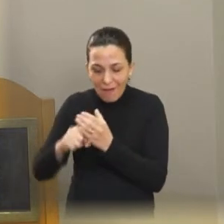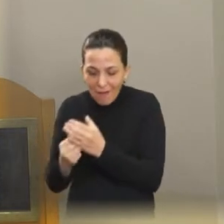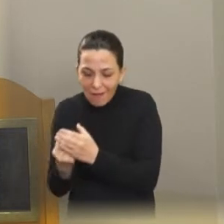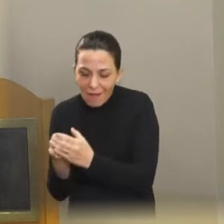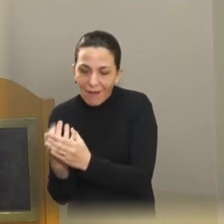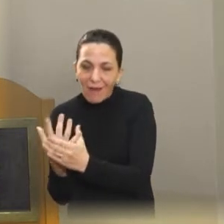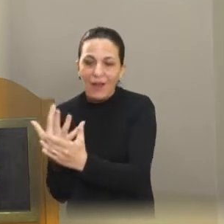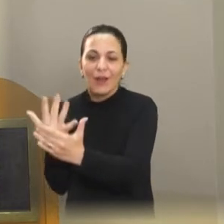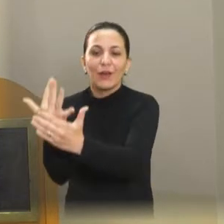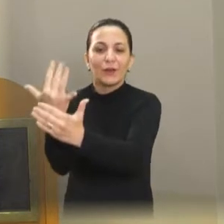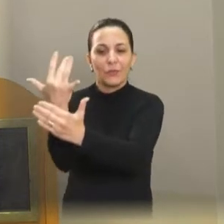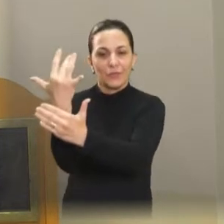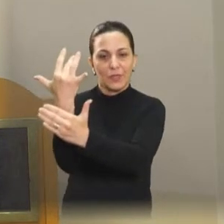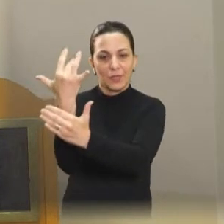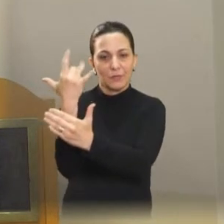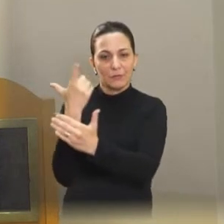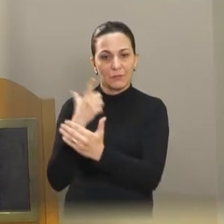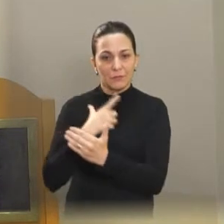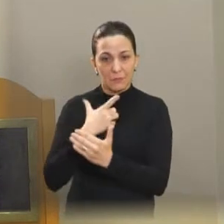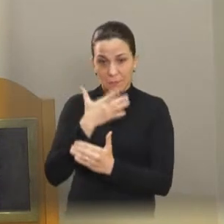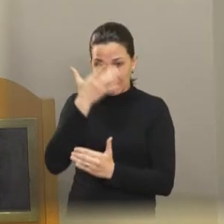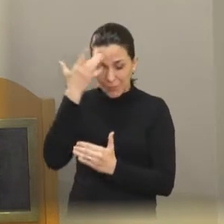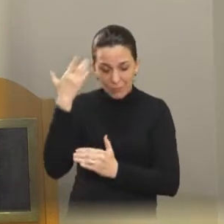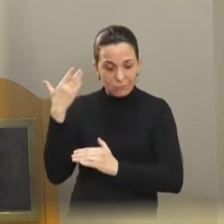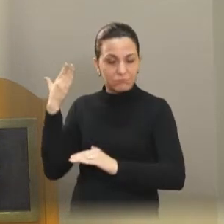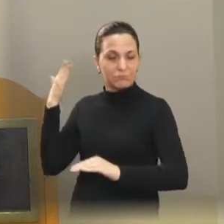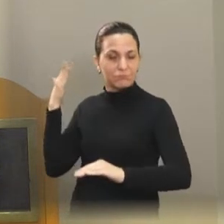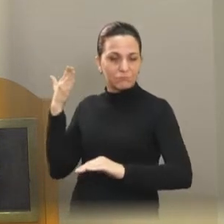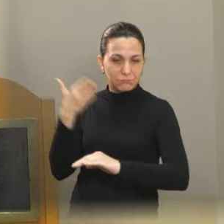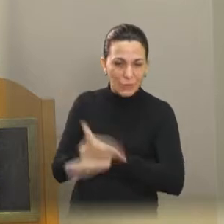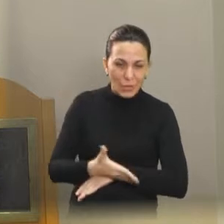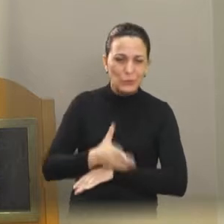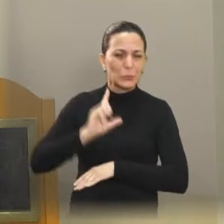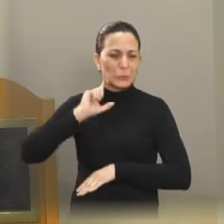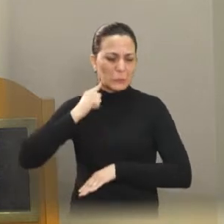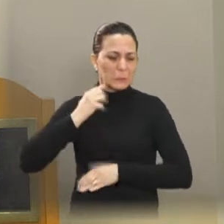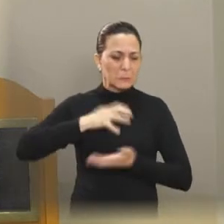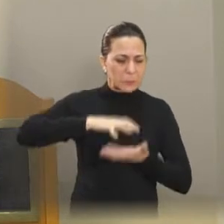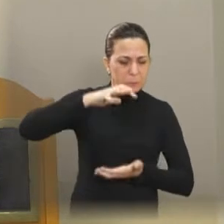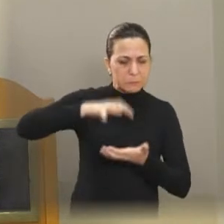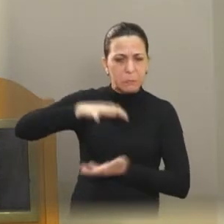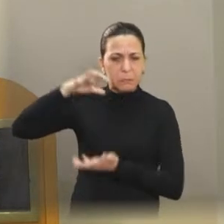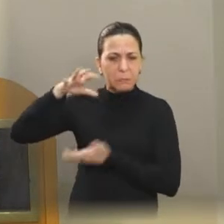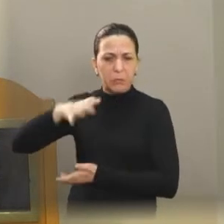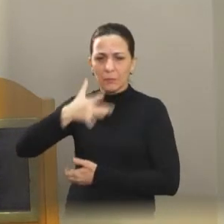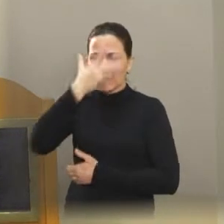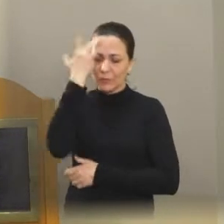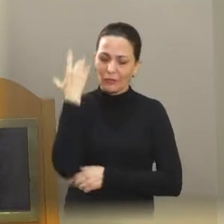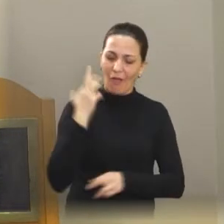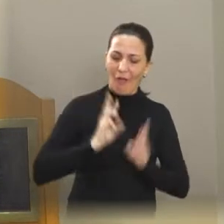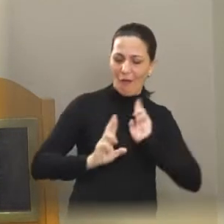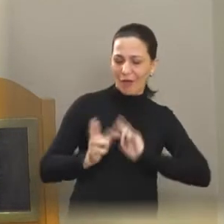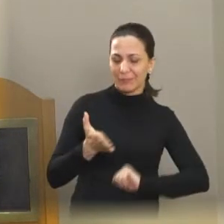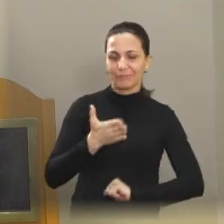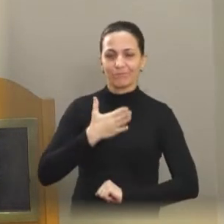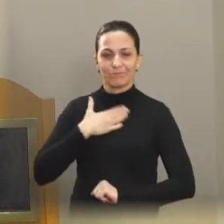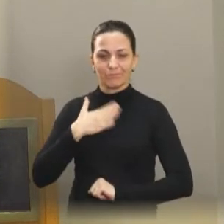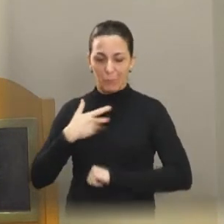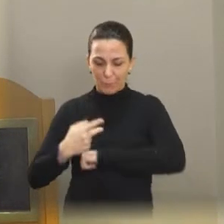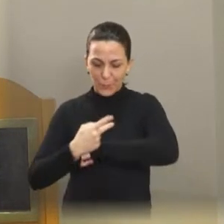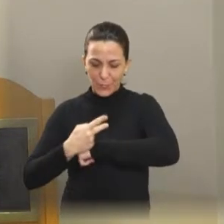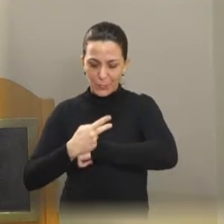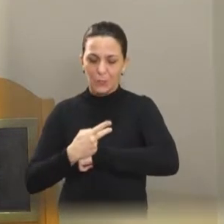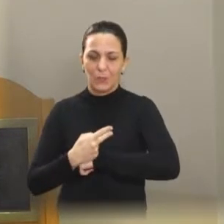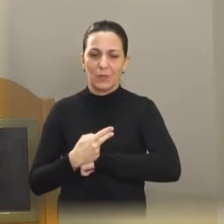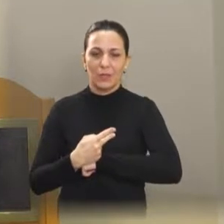árvores tal certo o pessoal entra entra e vai jogando as coisas lá e aí o pessoal vem nos reclama né é Chrome